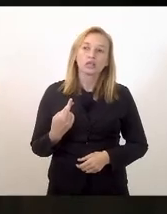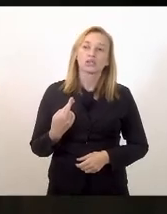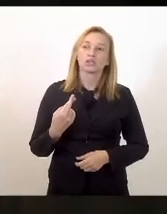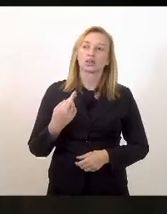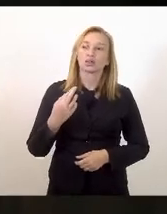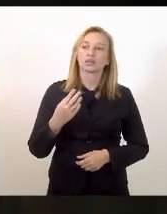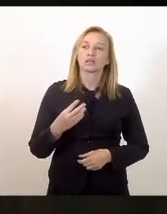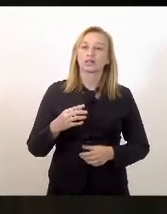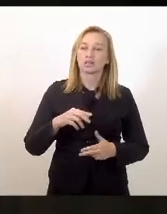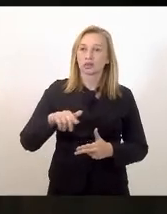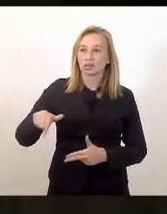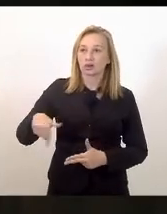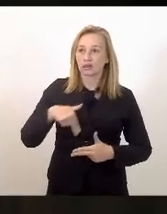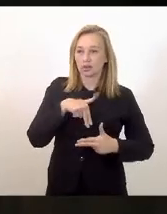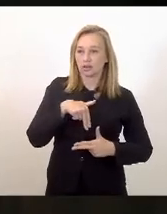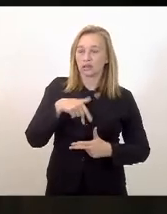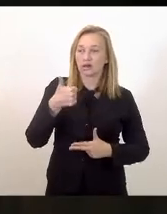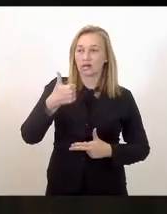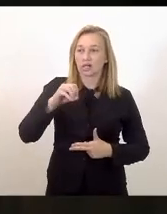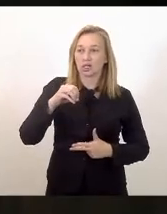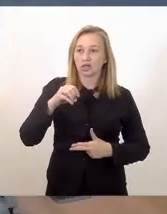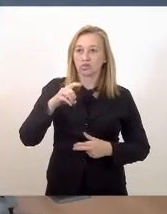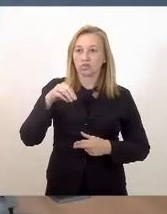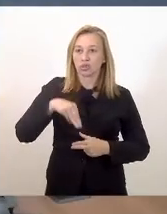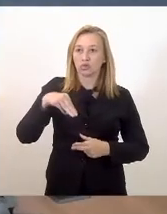Souza. Vossa Excelência tem 10 minutos.